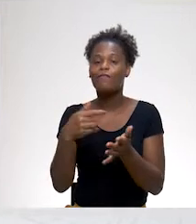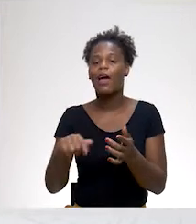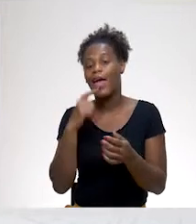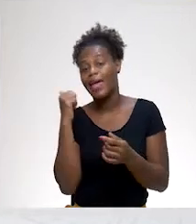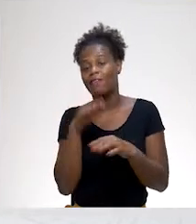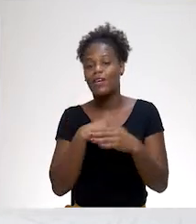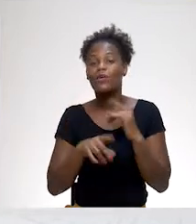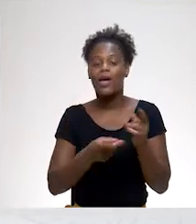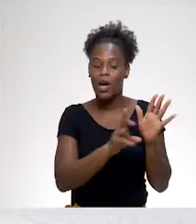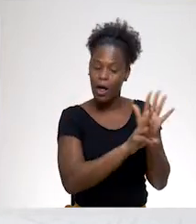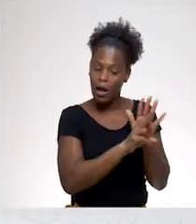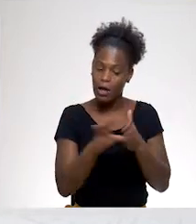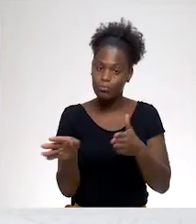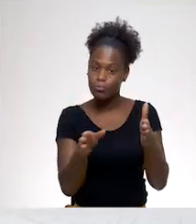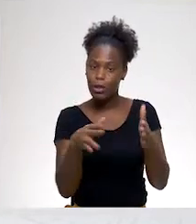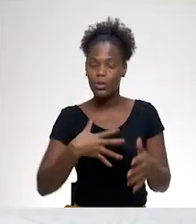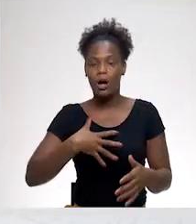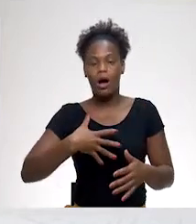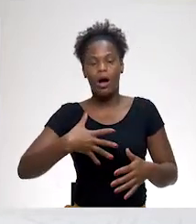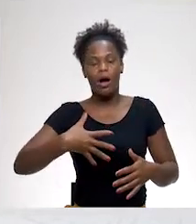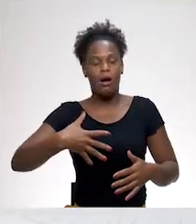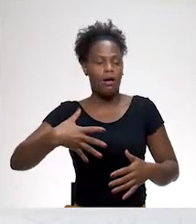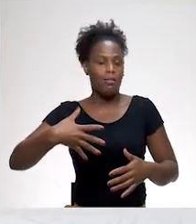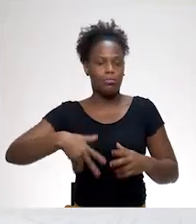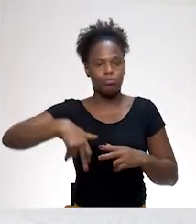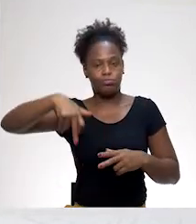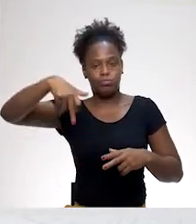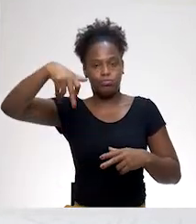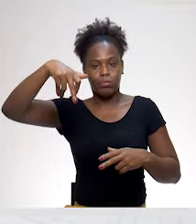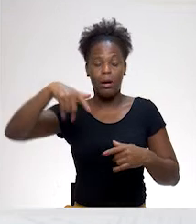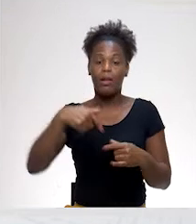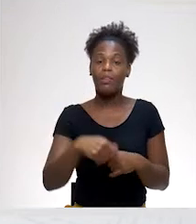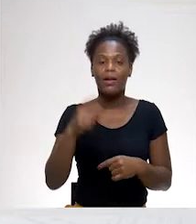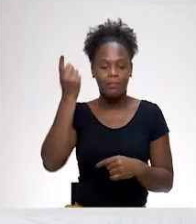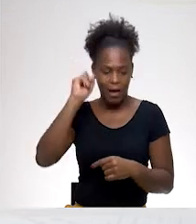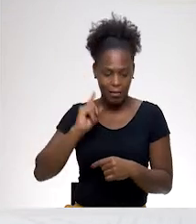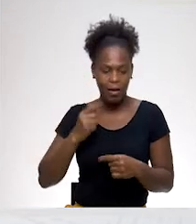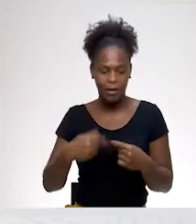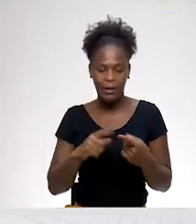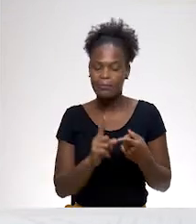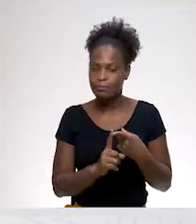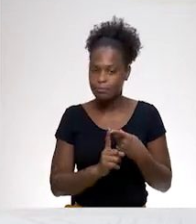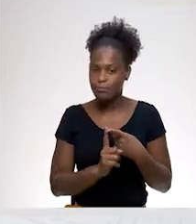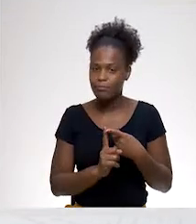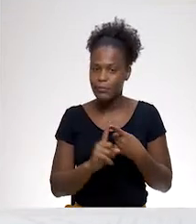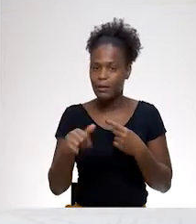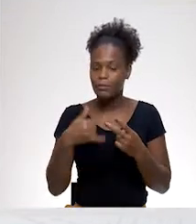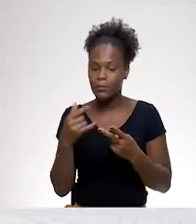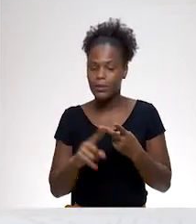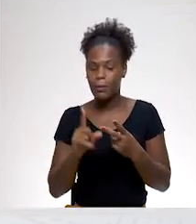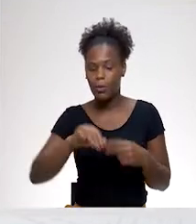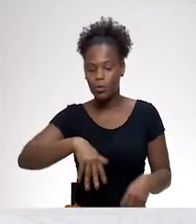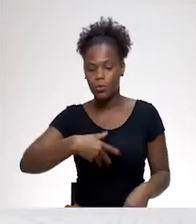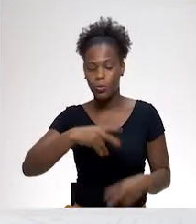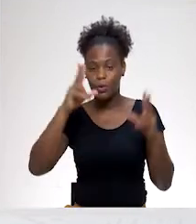então, regras para a direção do espírito, e como podem ver, temos aqui as datas,